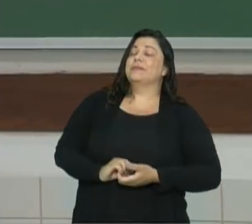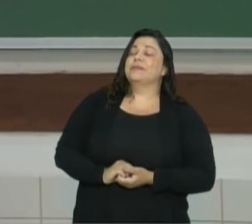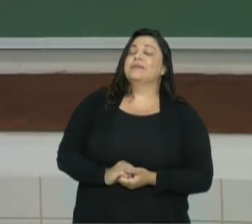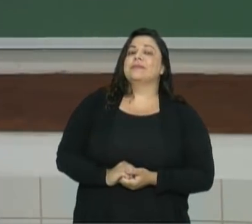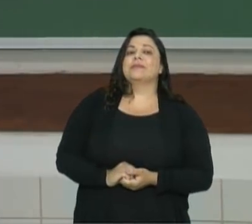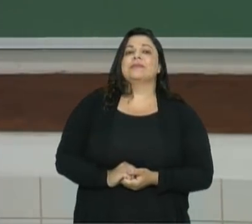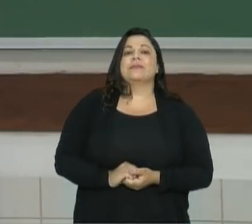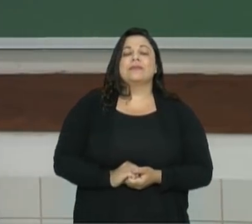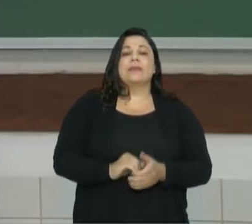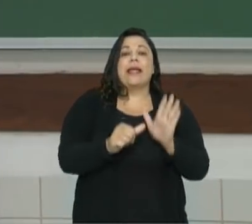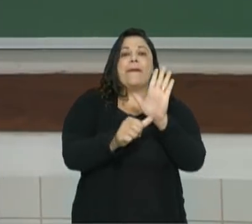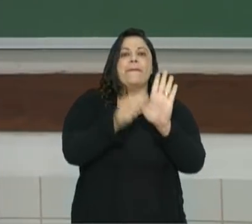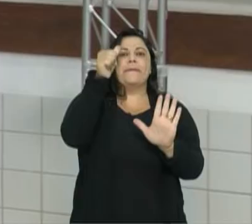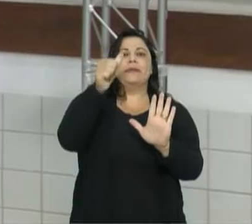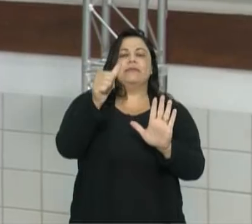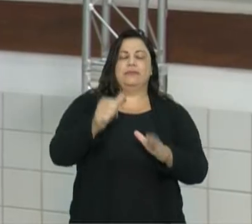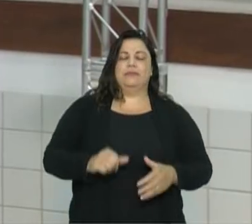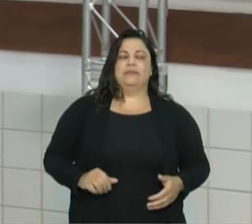Primeira situação.